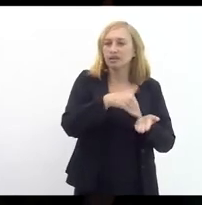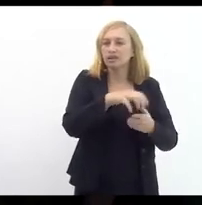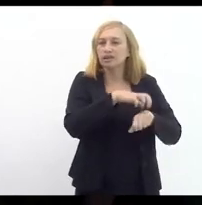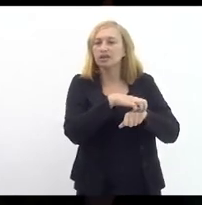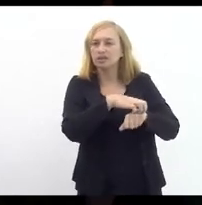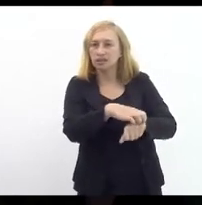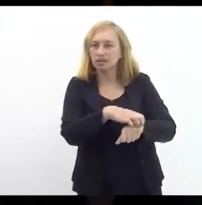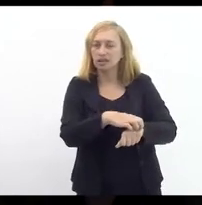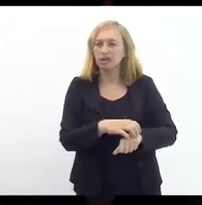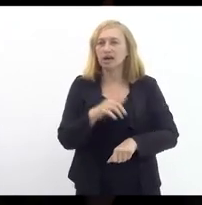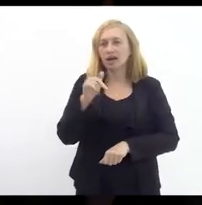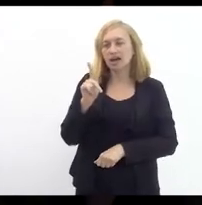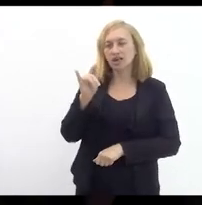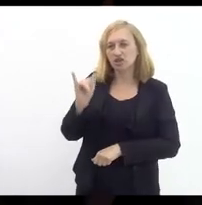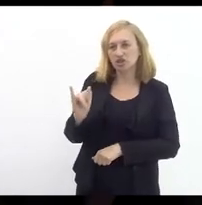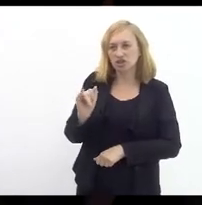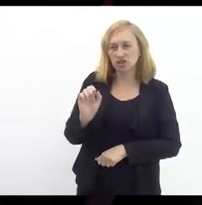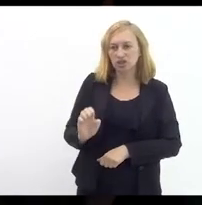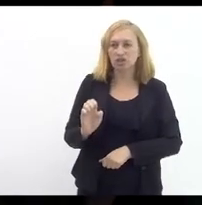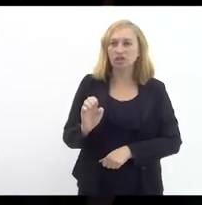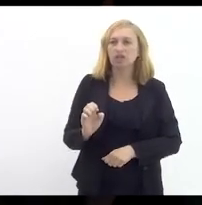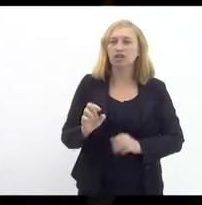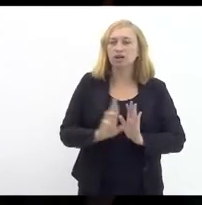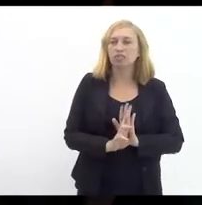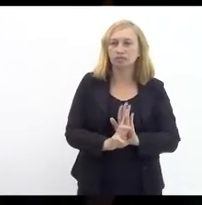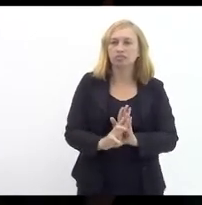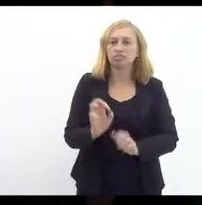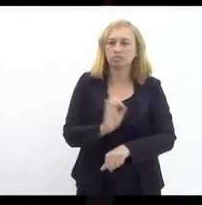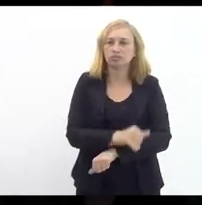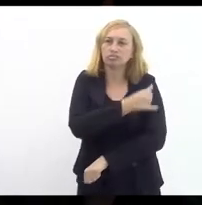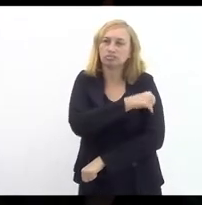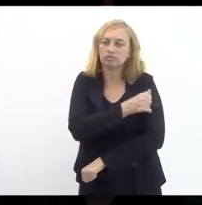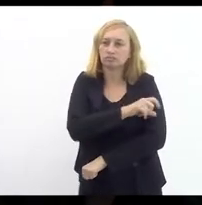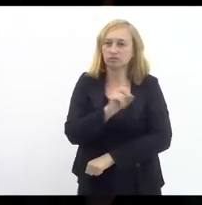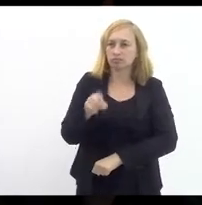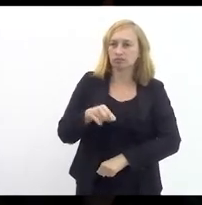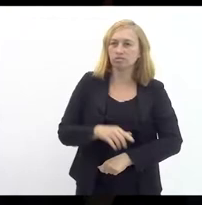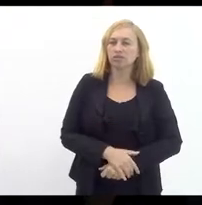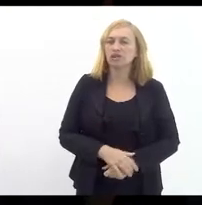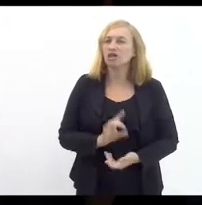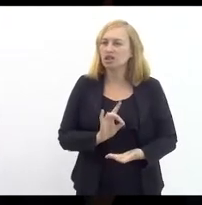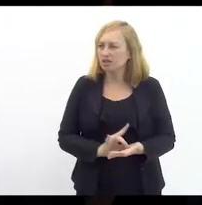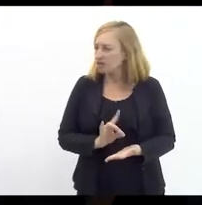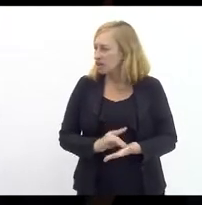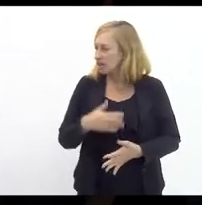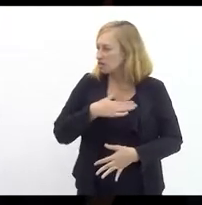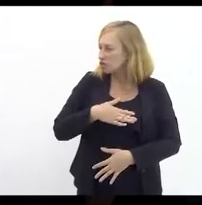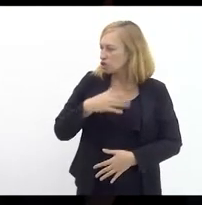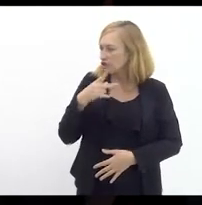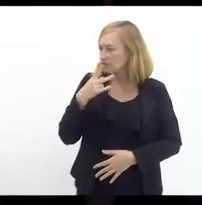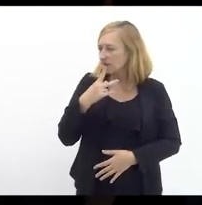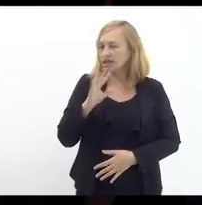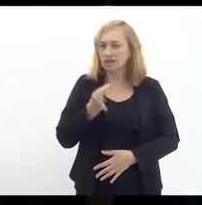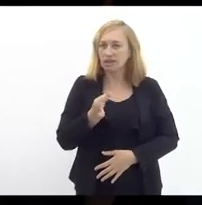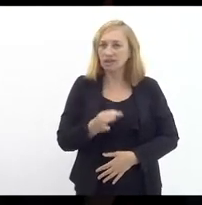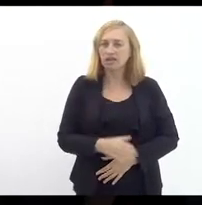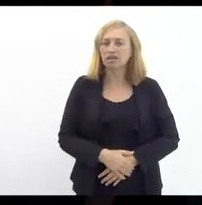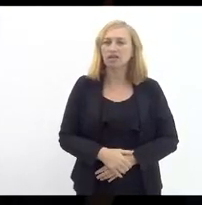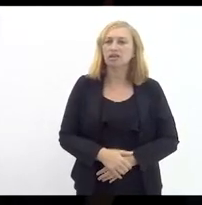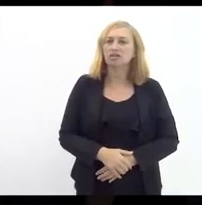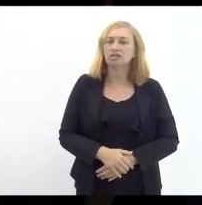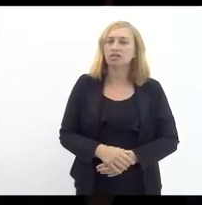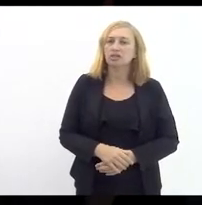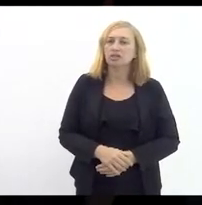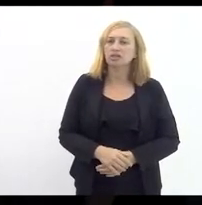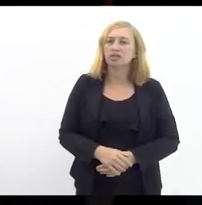age como poder concedente representando o Estado do Rio de Janeiro. Né? É, na verdade, eu gostaria só de deixar claro que não há omissão por parte da